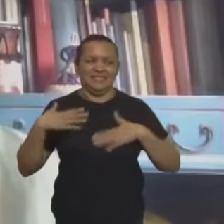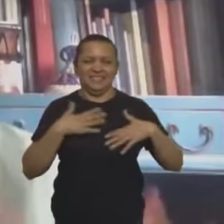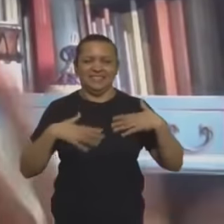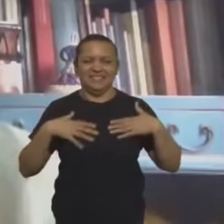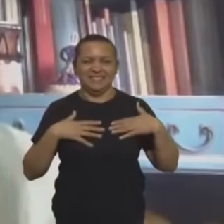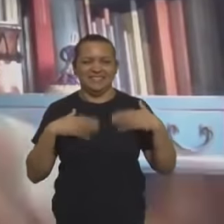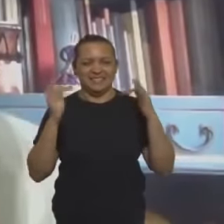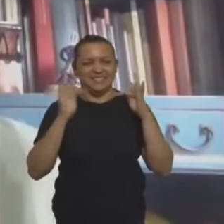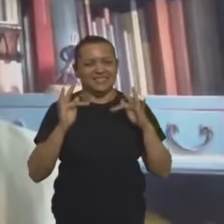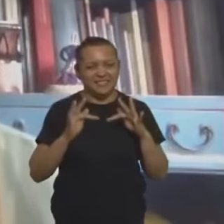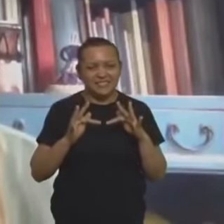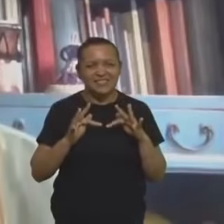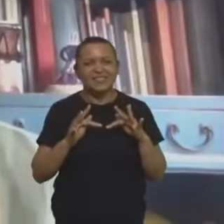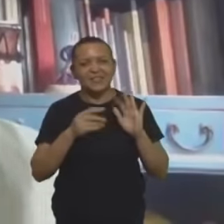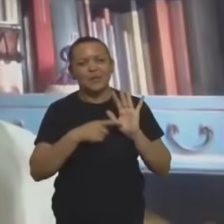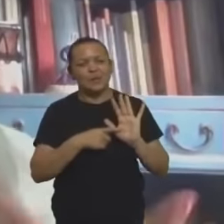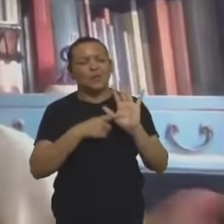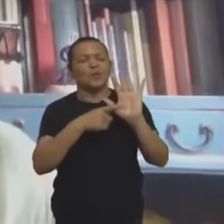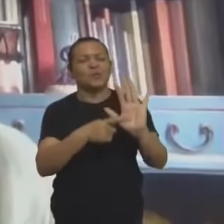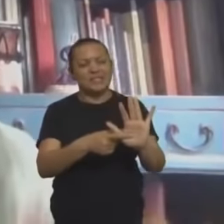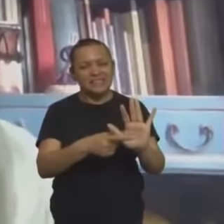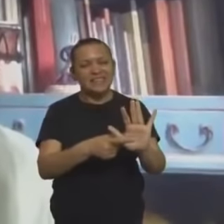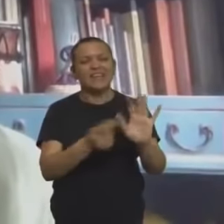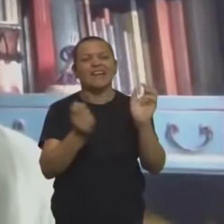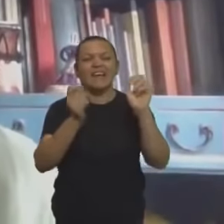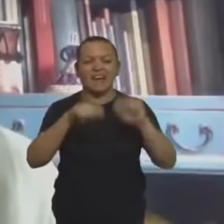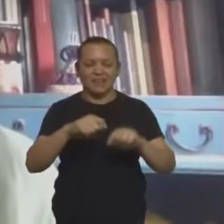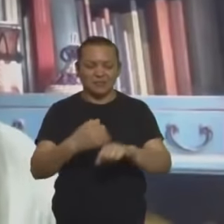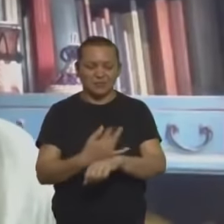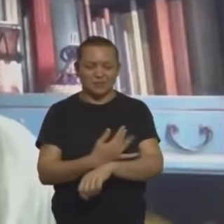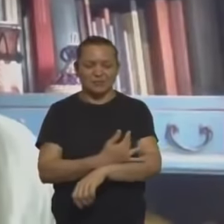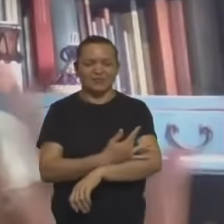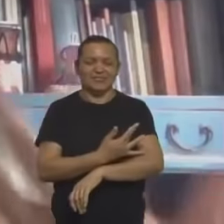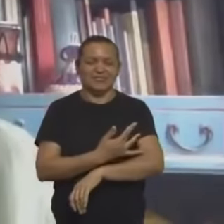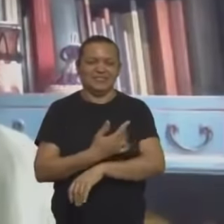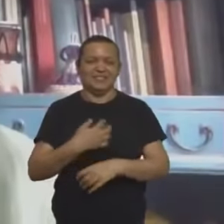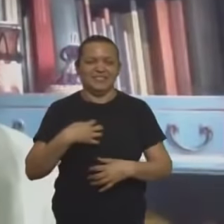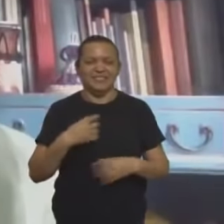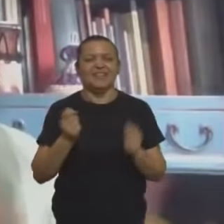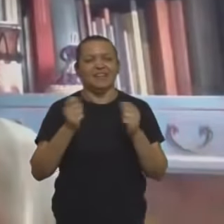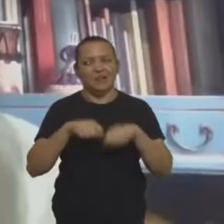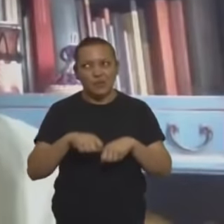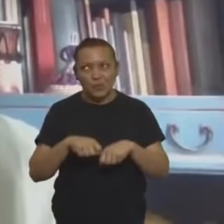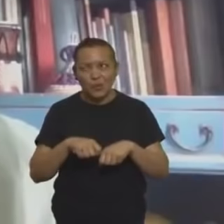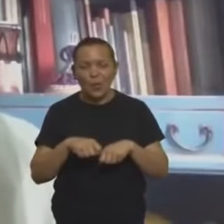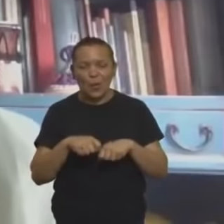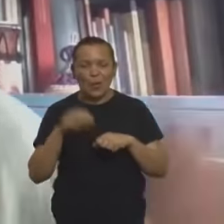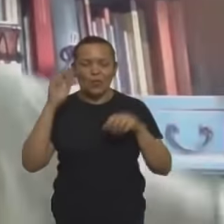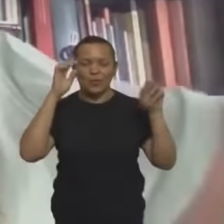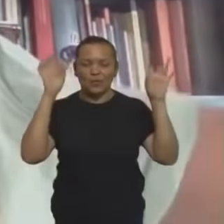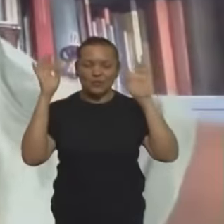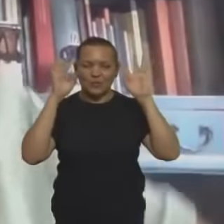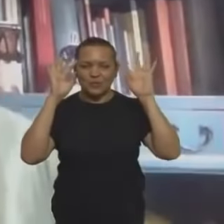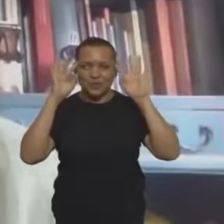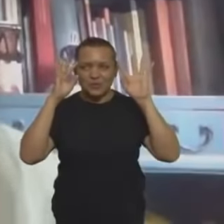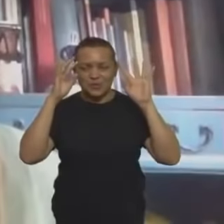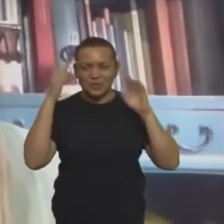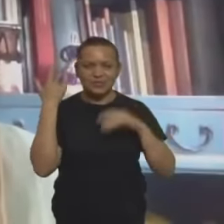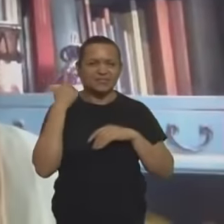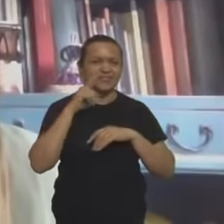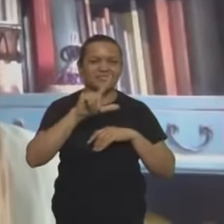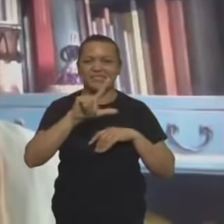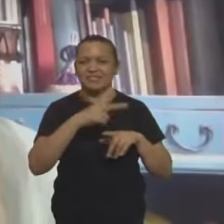estou aqui podendo apresentar. Gente, realmente emocionada de deu certo esse sonho que a gente teve lá atrás do